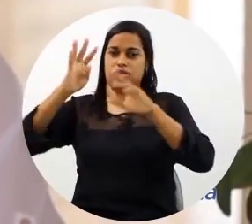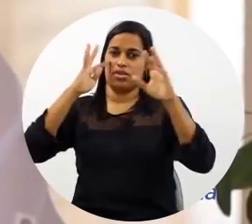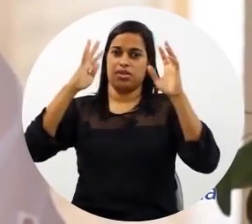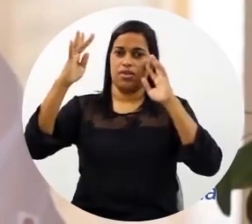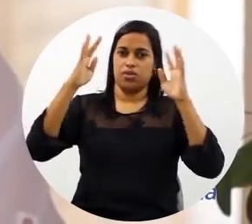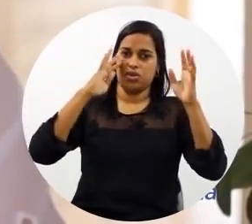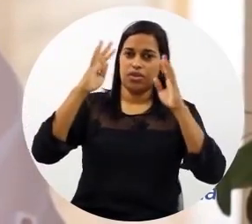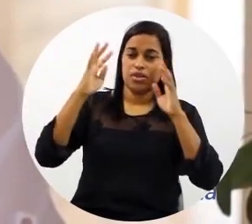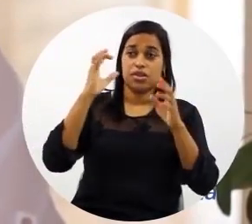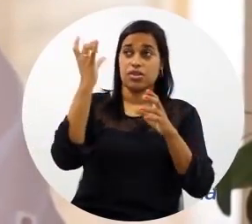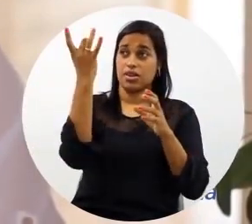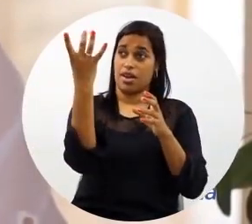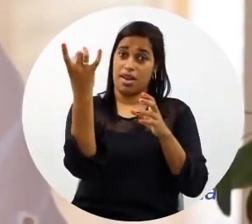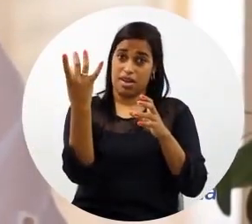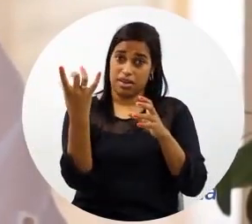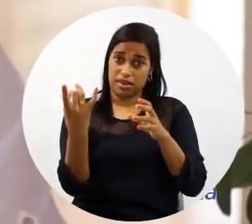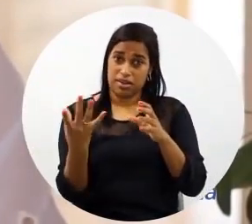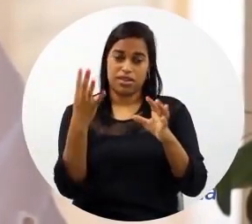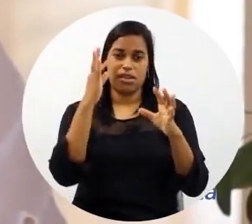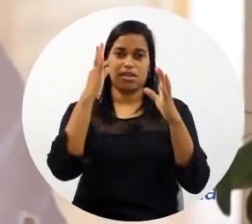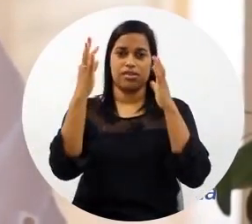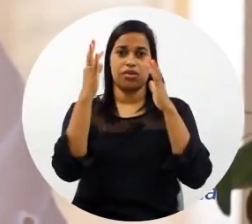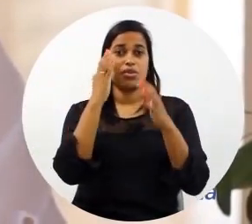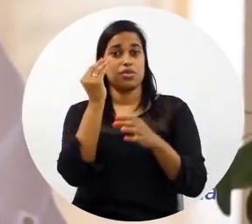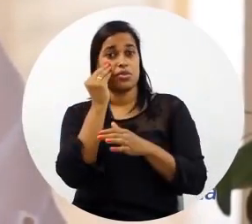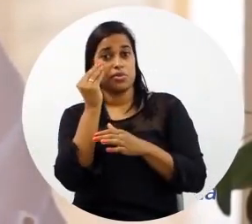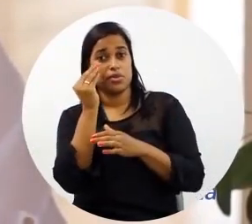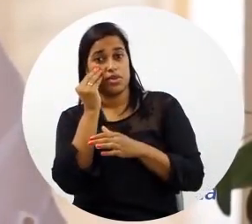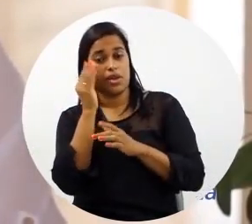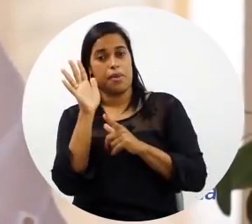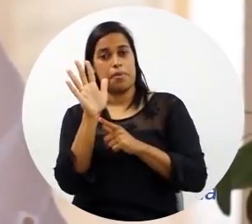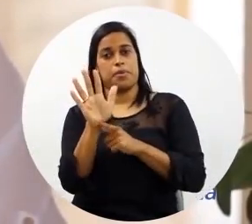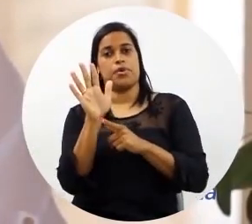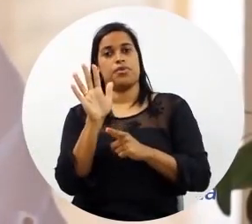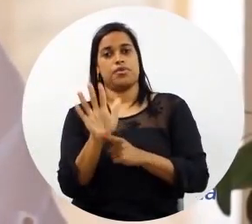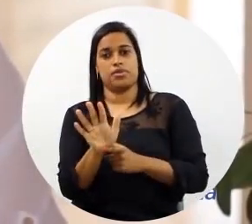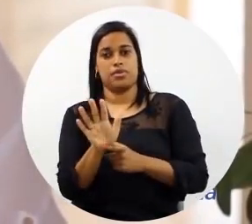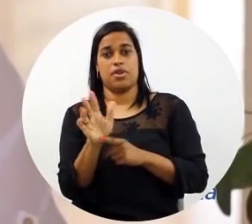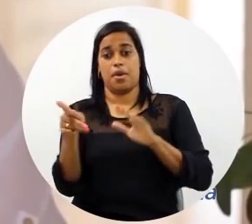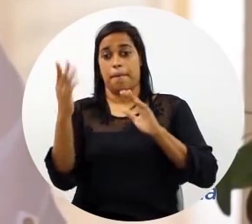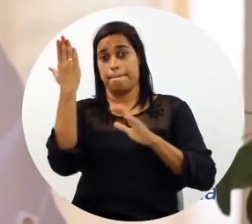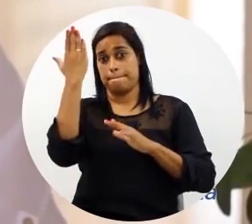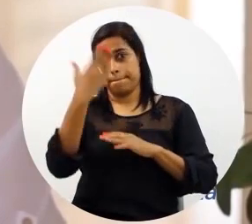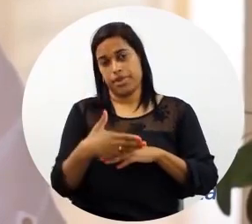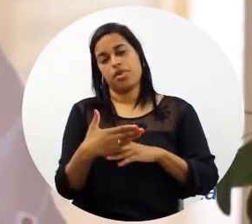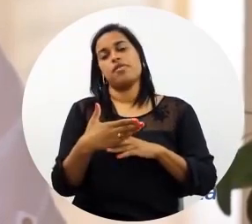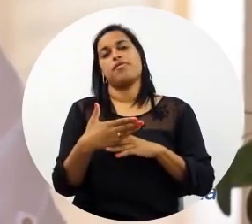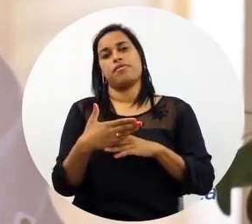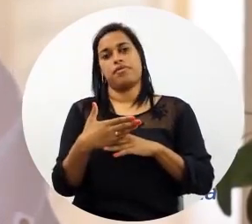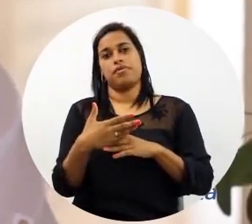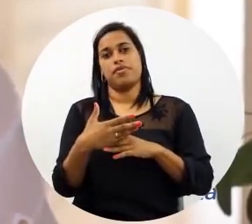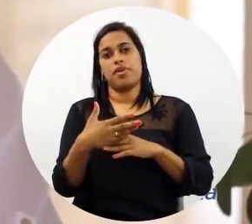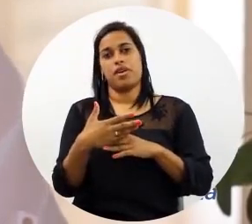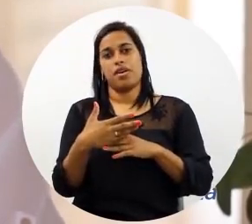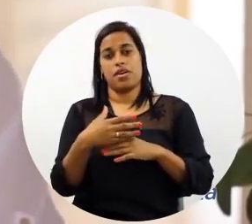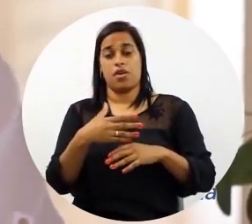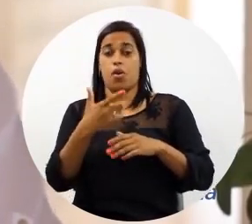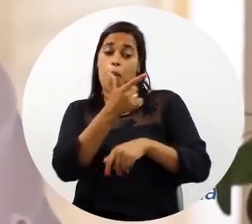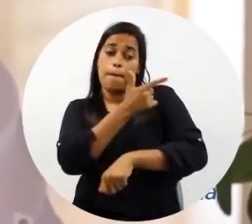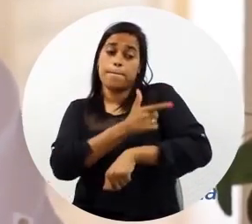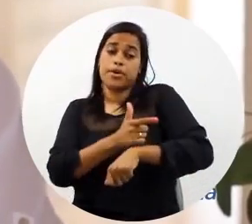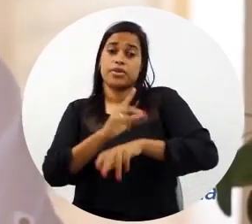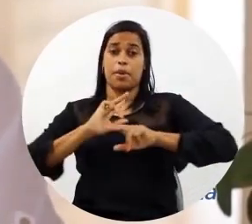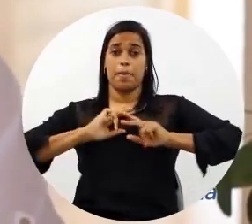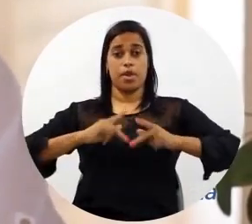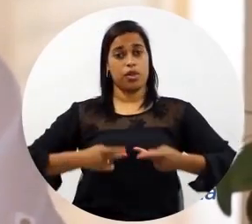teorias, cada uma especializada em mostrar e provar determinados aspectos do comportamento